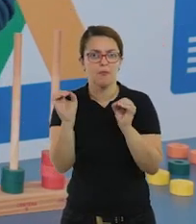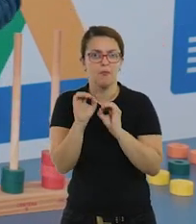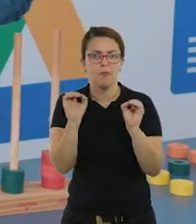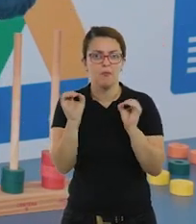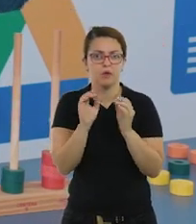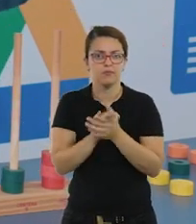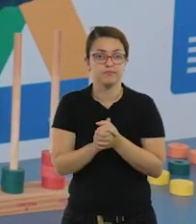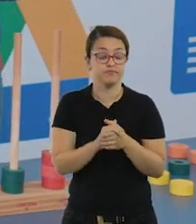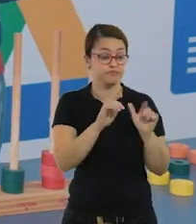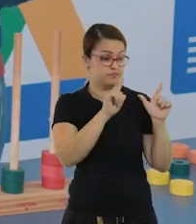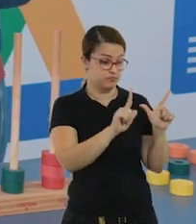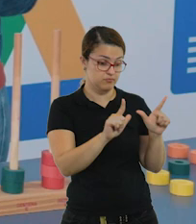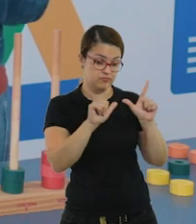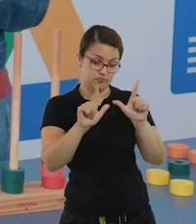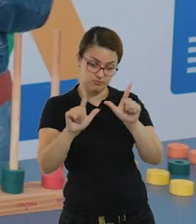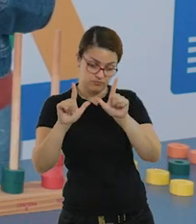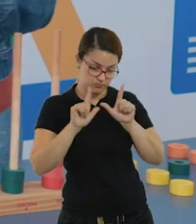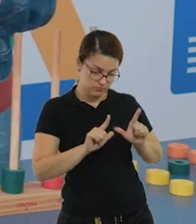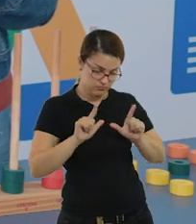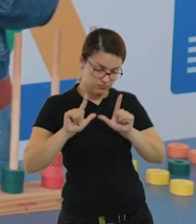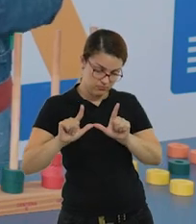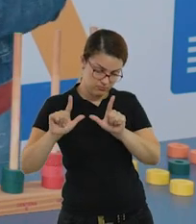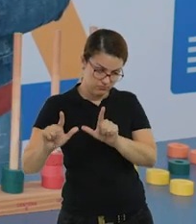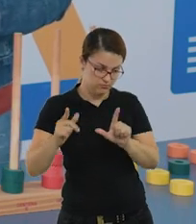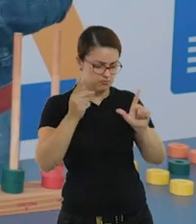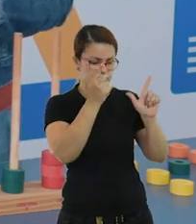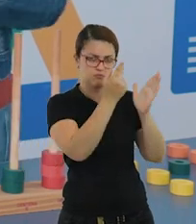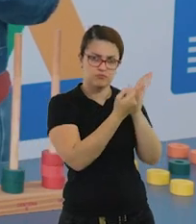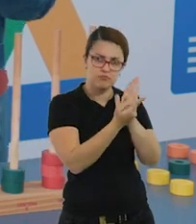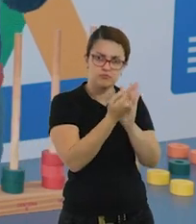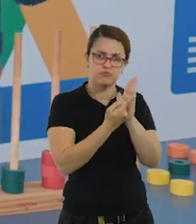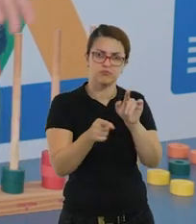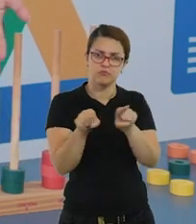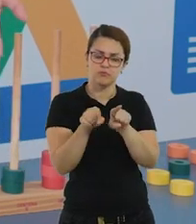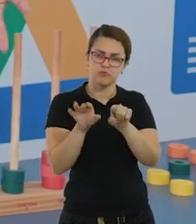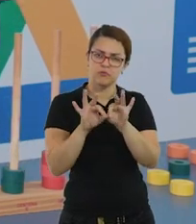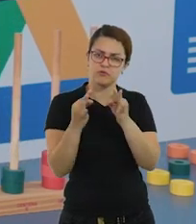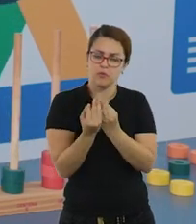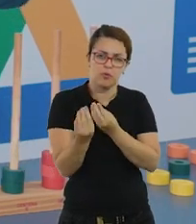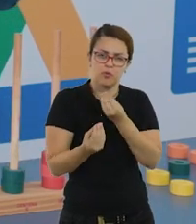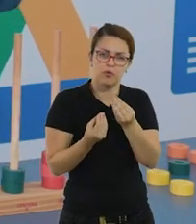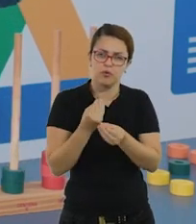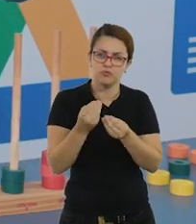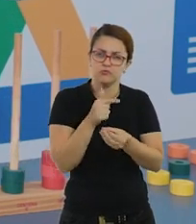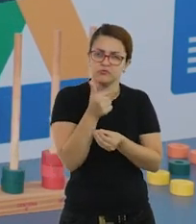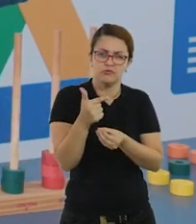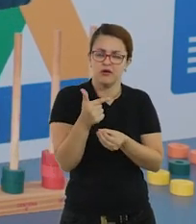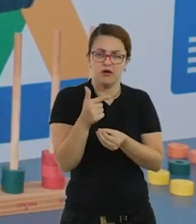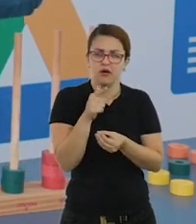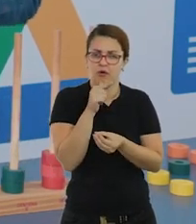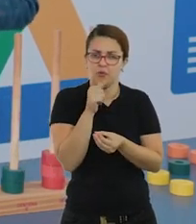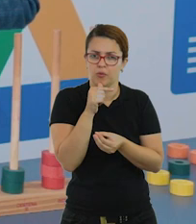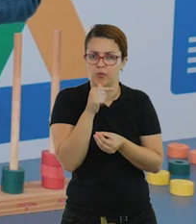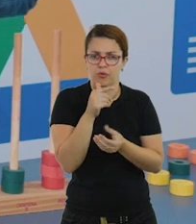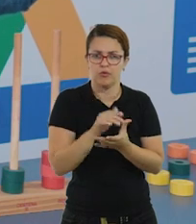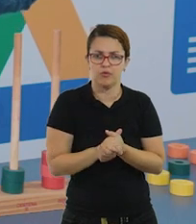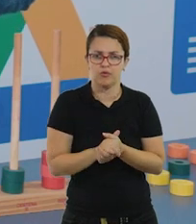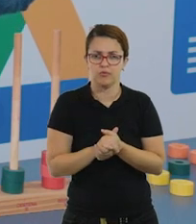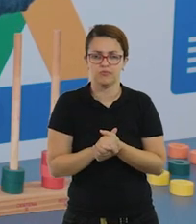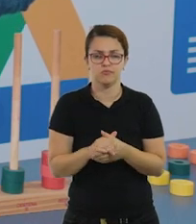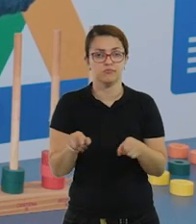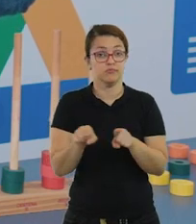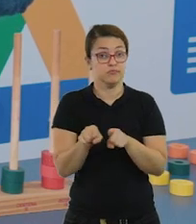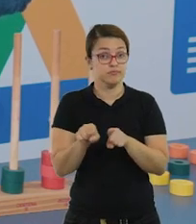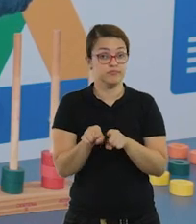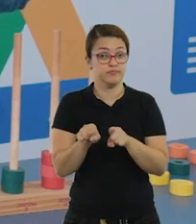aí. Fazendo a história em quadrinhos, fazendo os desenhos, colocando as pessoas da sua casa nessa situação sem água, tá? E aí